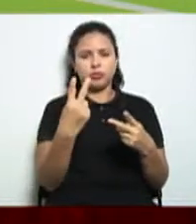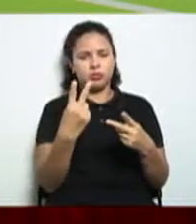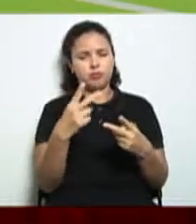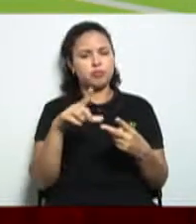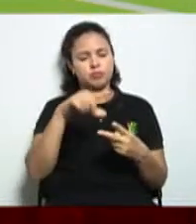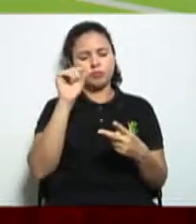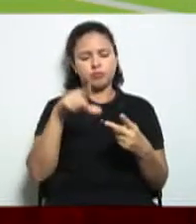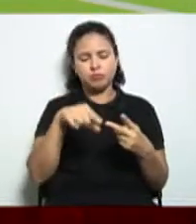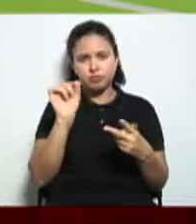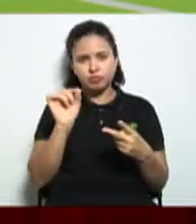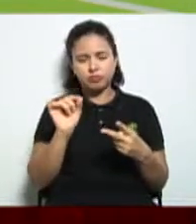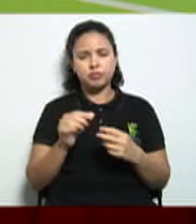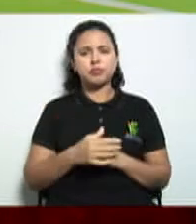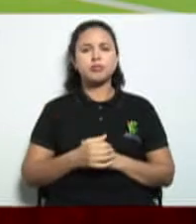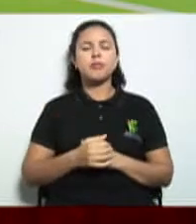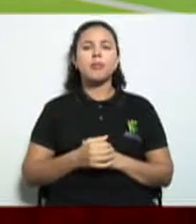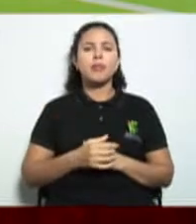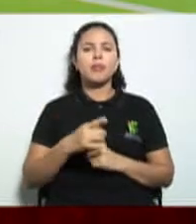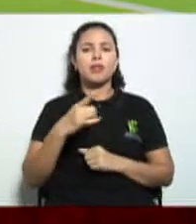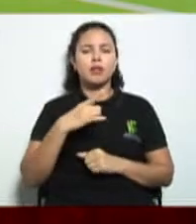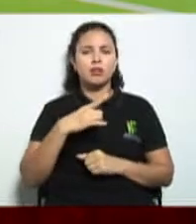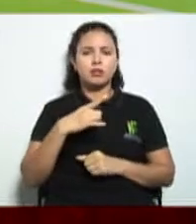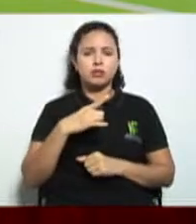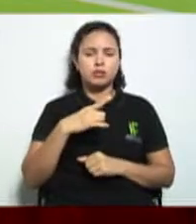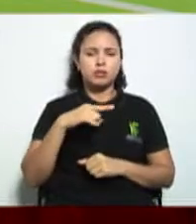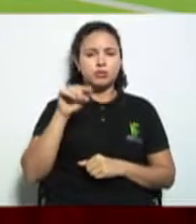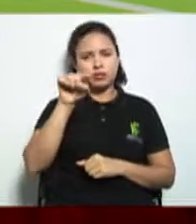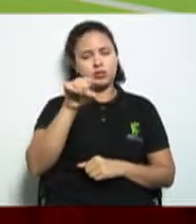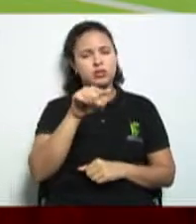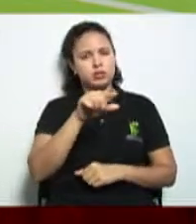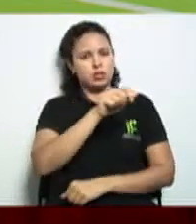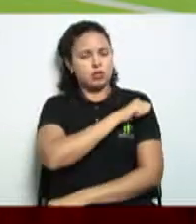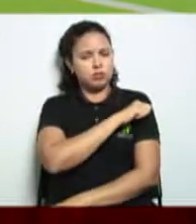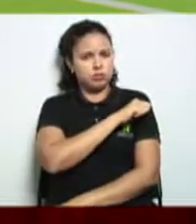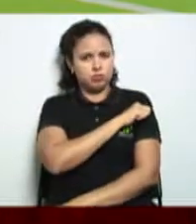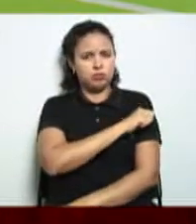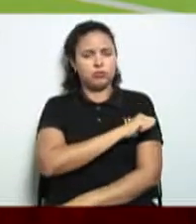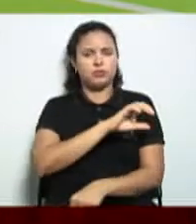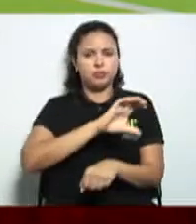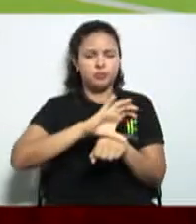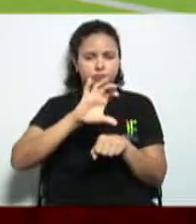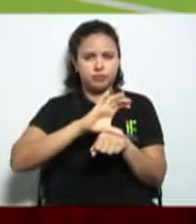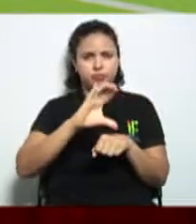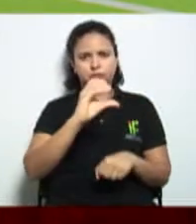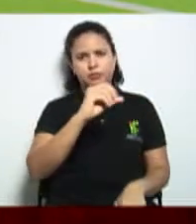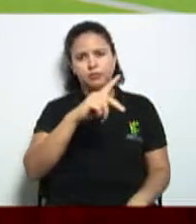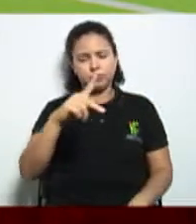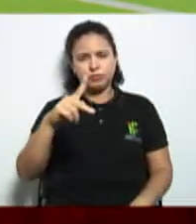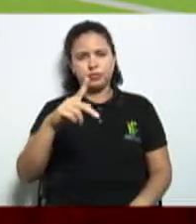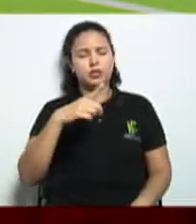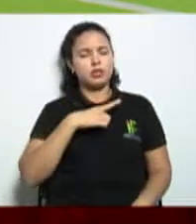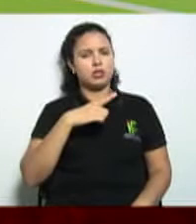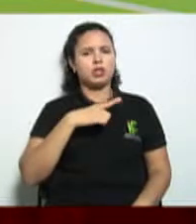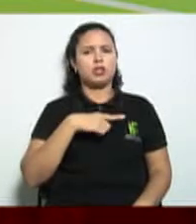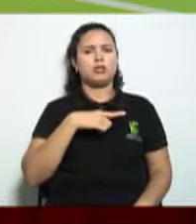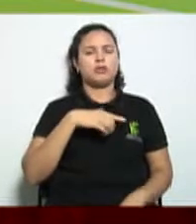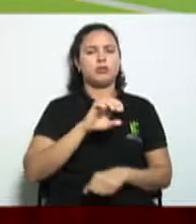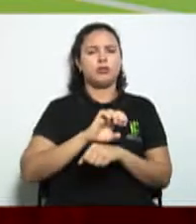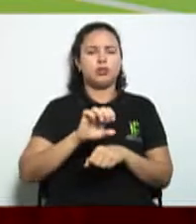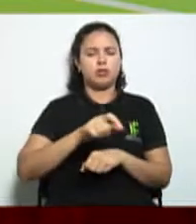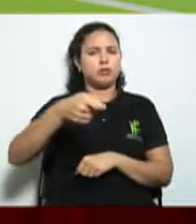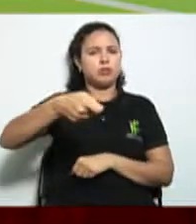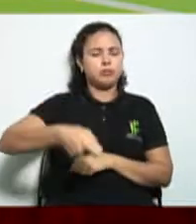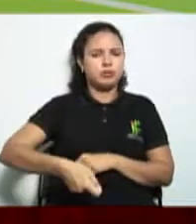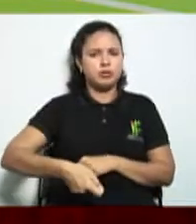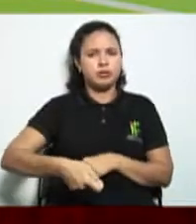estágio obrigatório, que é o que vocês têm no curso de cooperativismo, vocês têm que cumprir uma certa carga horária e um ambiente de trabalho